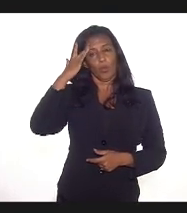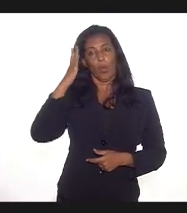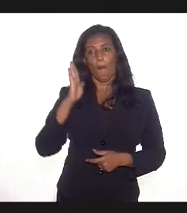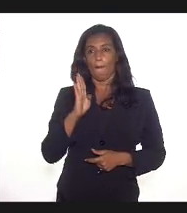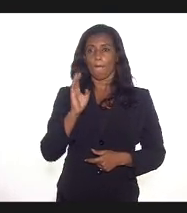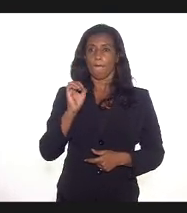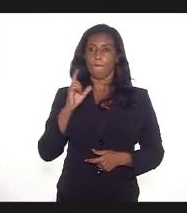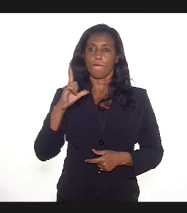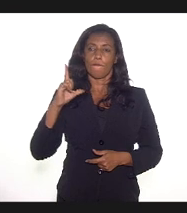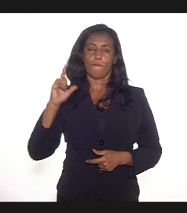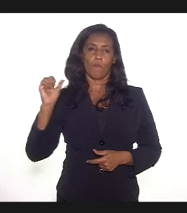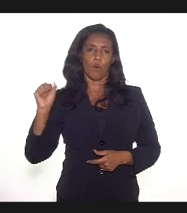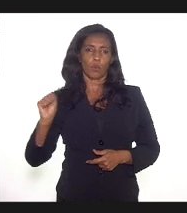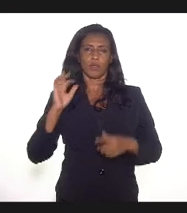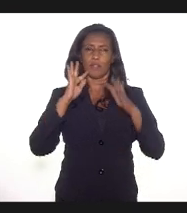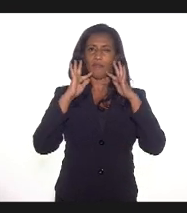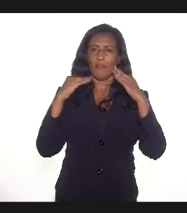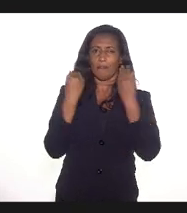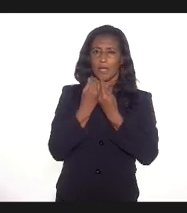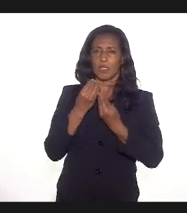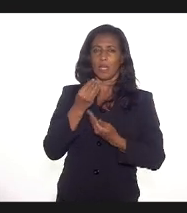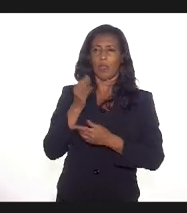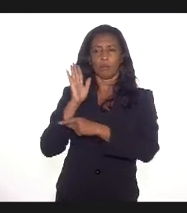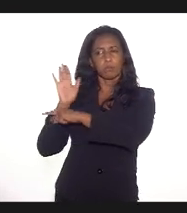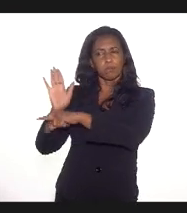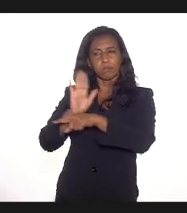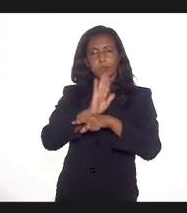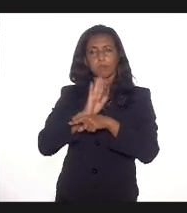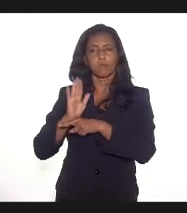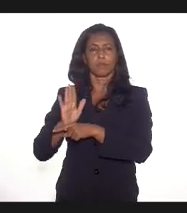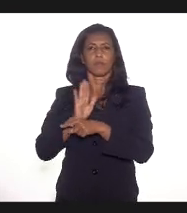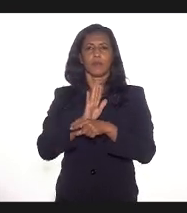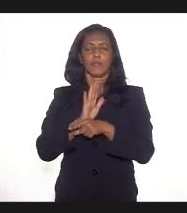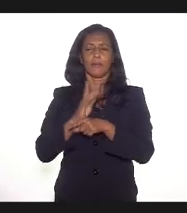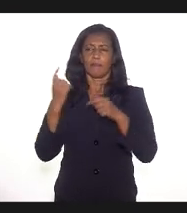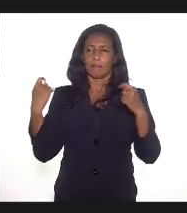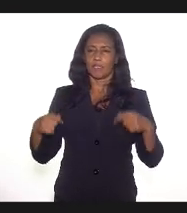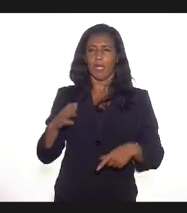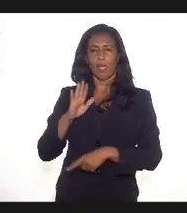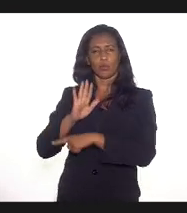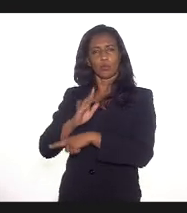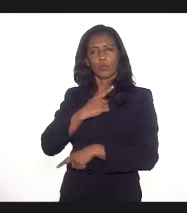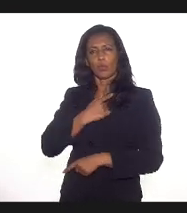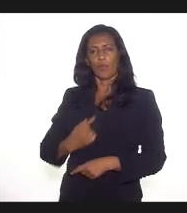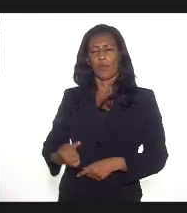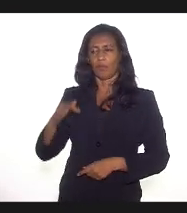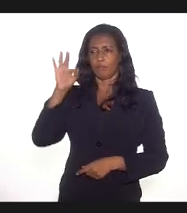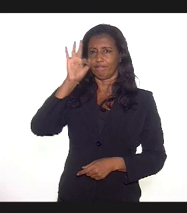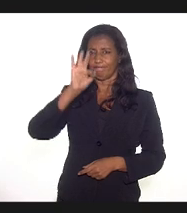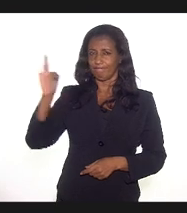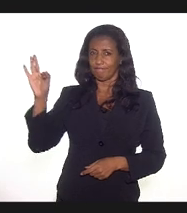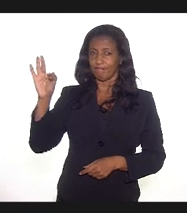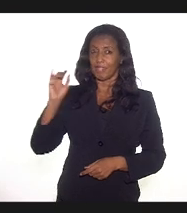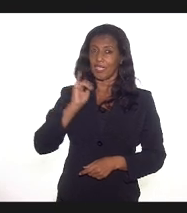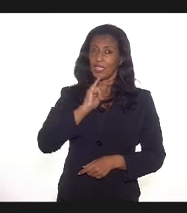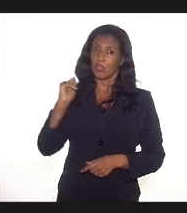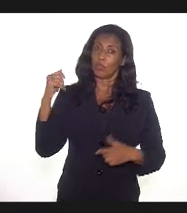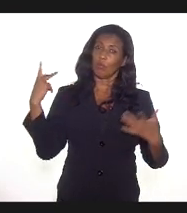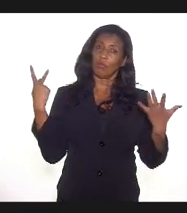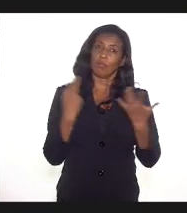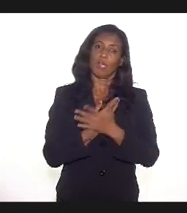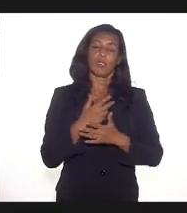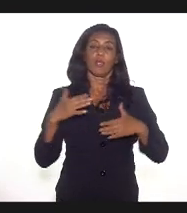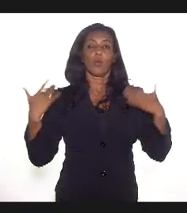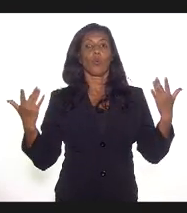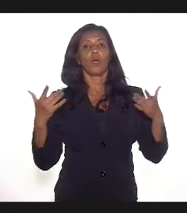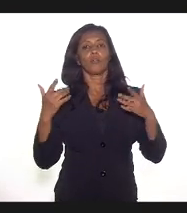Família, que dependem de alimentos, que dependem de uma ajuda do governo federal, e isso só podia acontecer quando